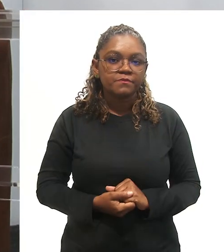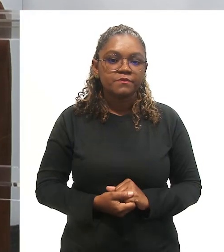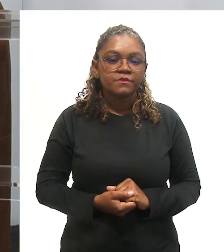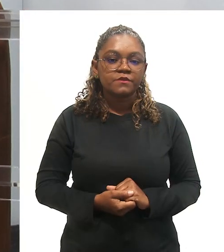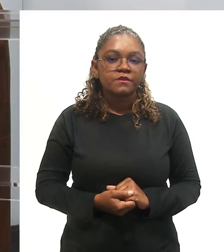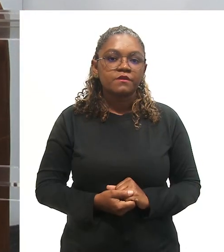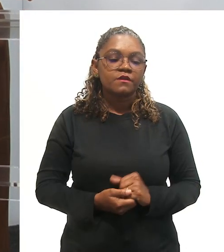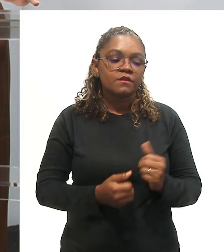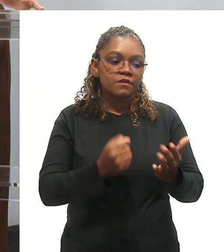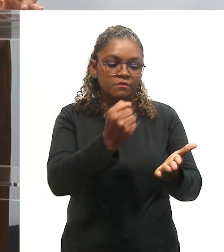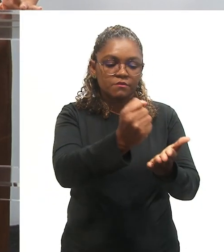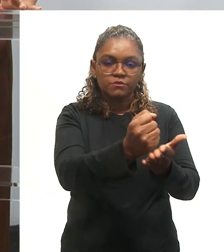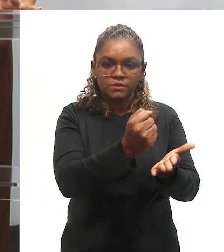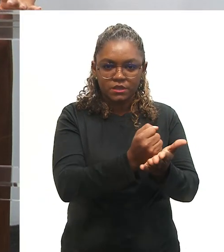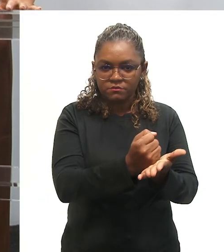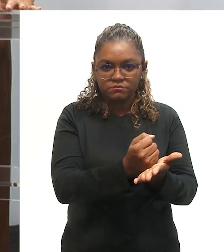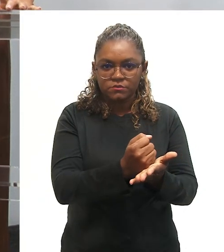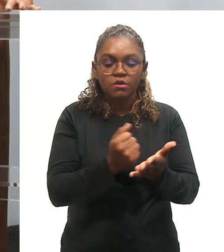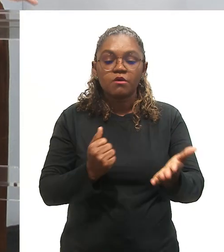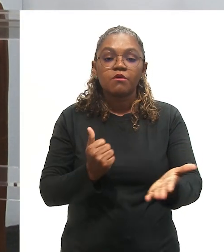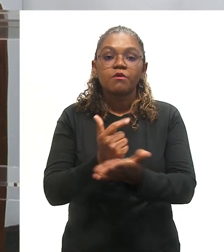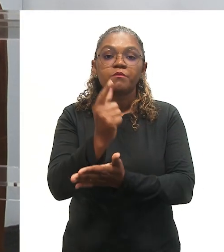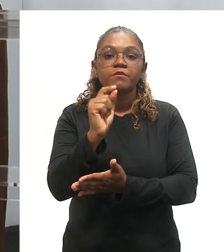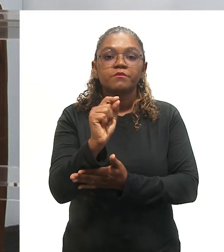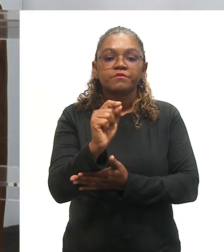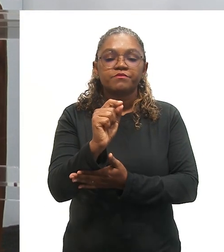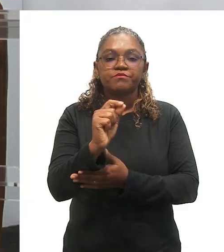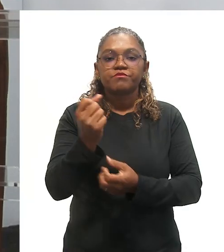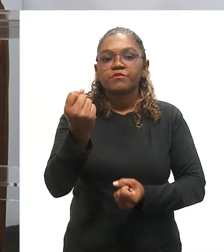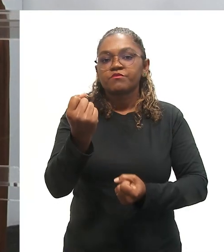comprei um veículo para a unidade. Por algum